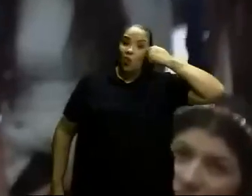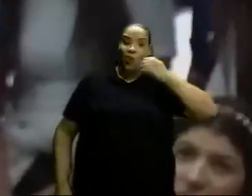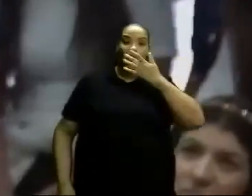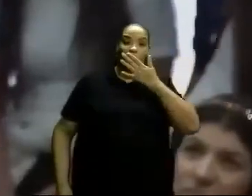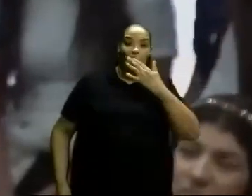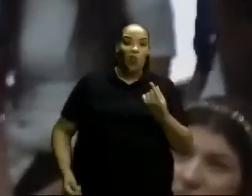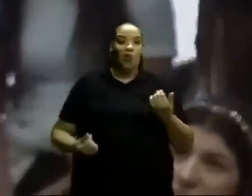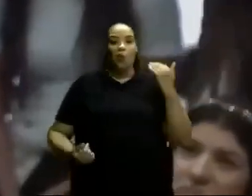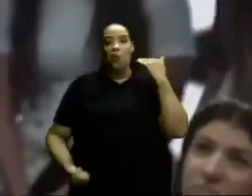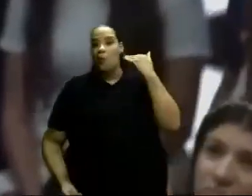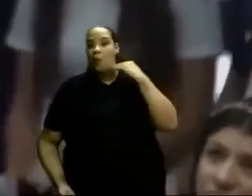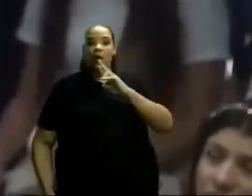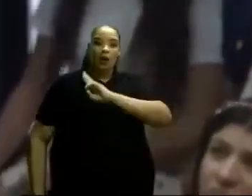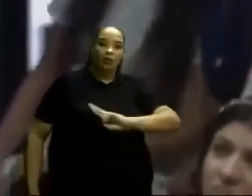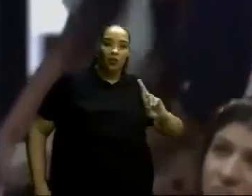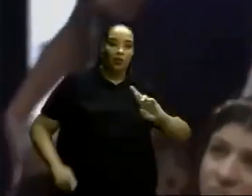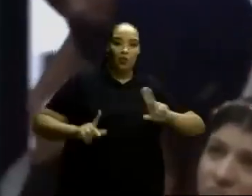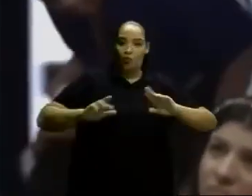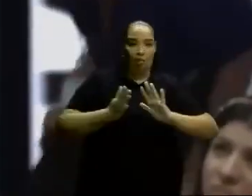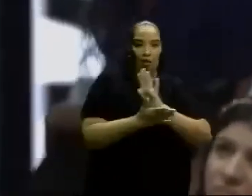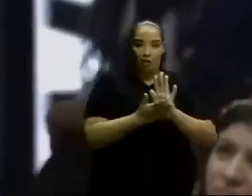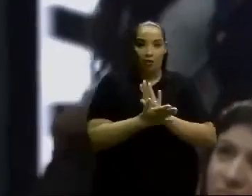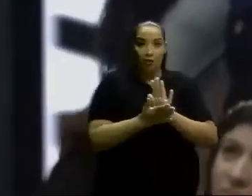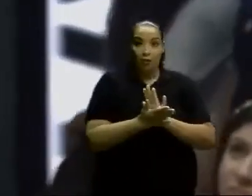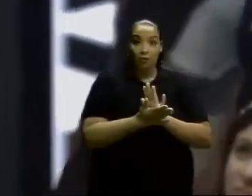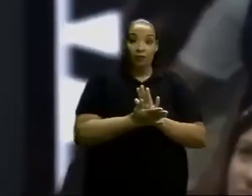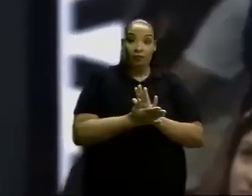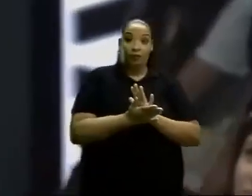conta, de religião, de nada.